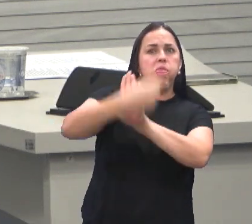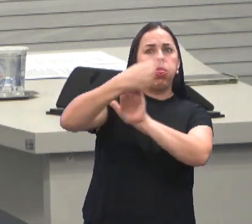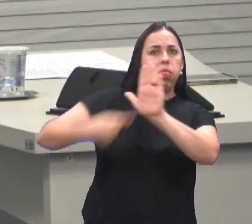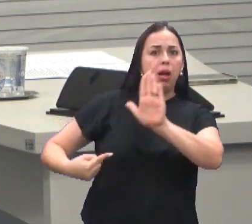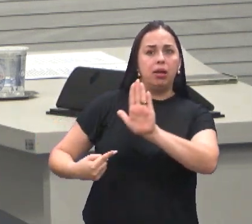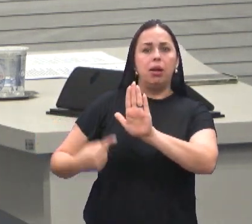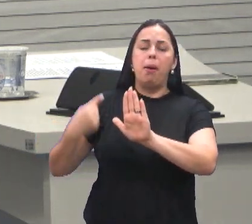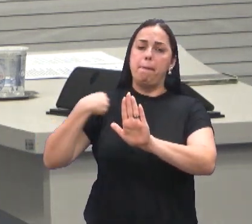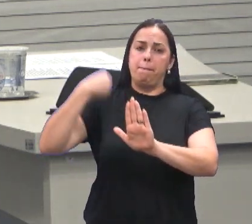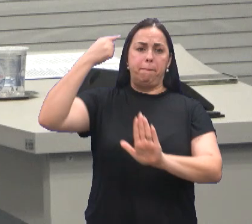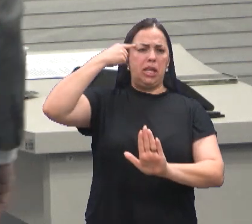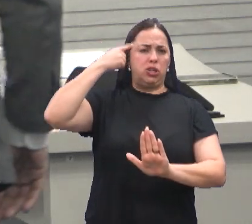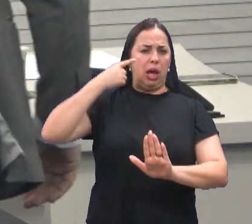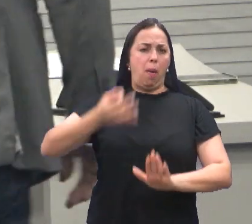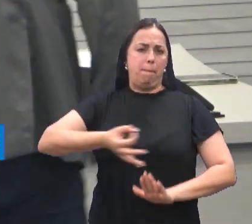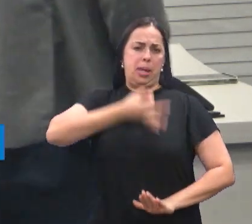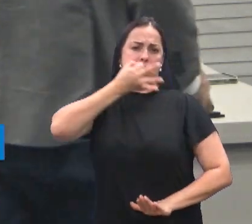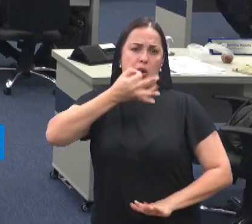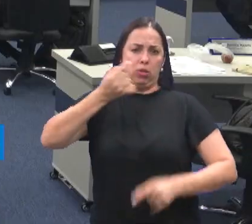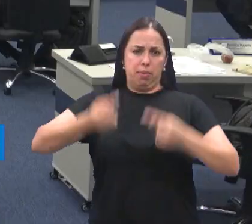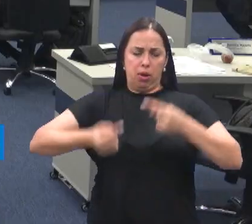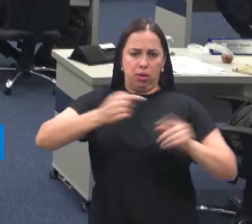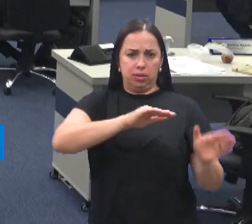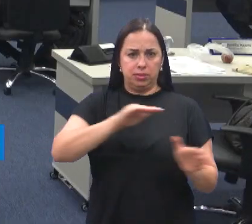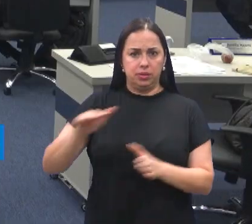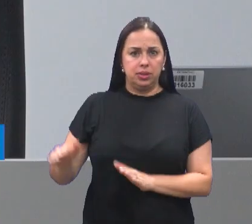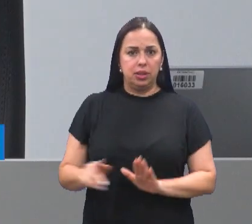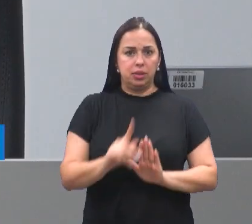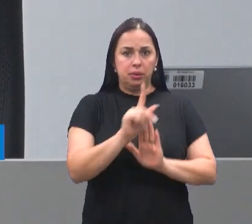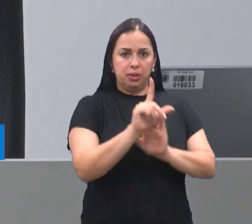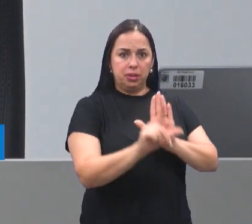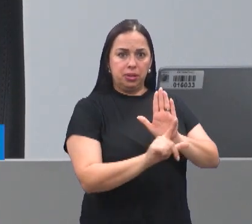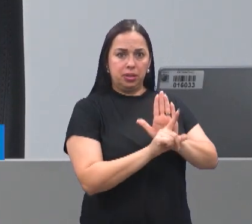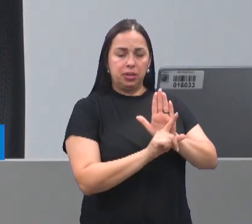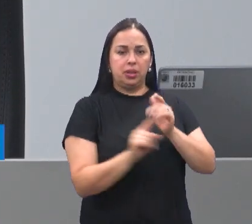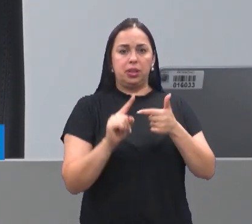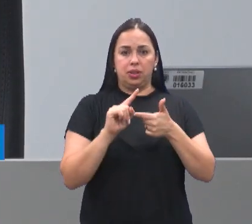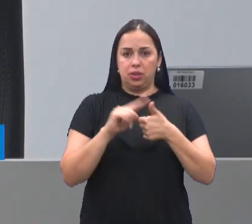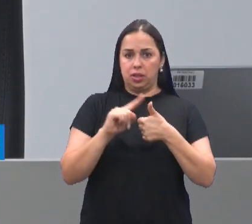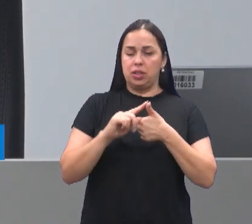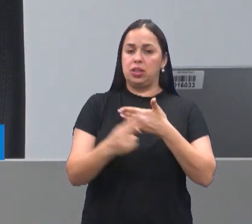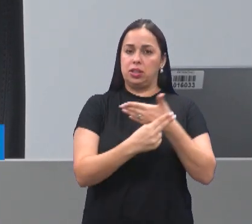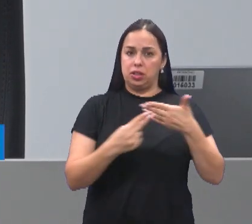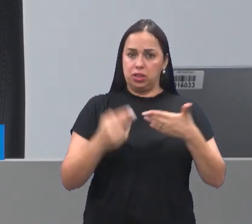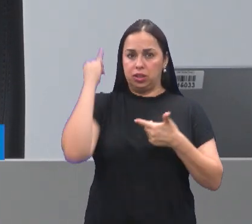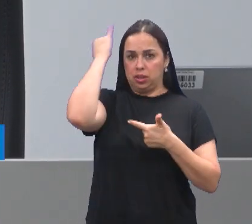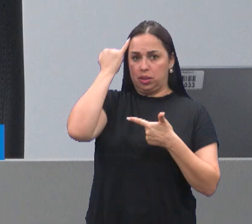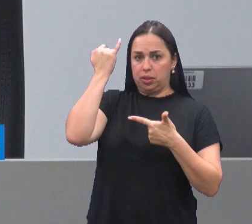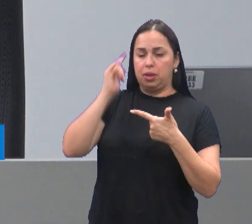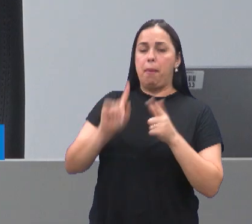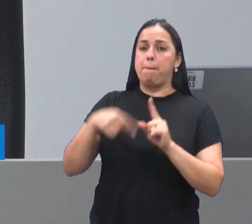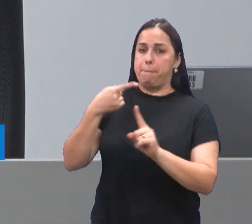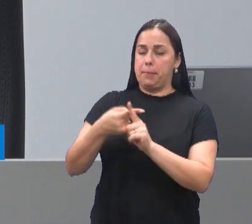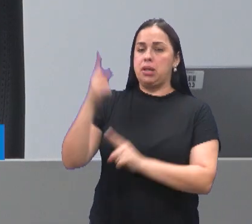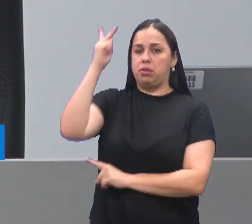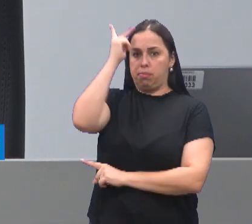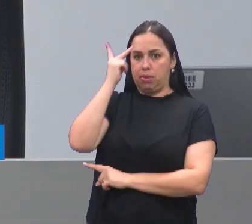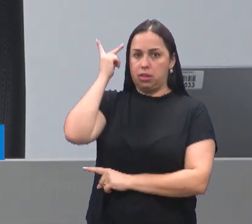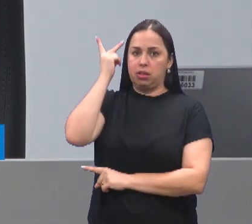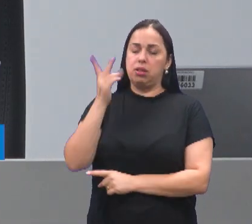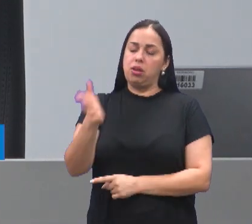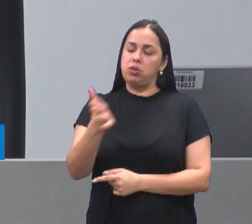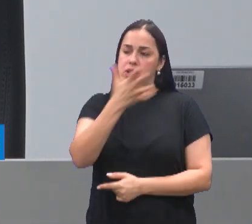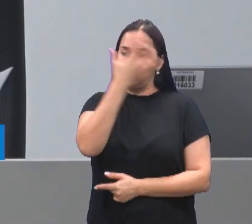político. Desculpa, vereador, é o projeto do vereador Dr. José Cláudio Fernando Petit. Eu não citei o nome de Vossa